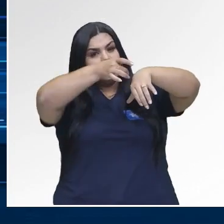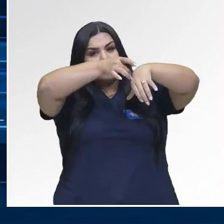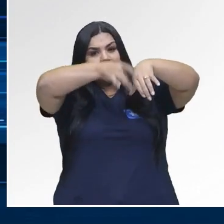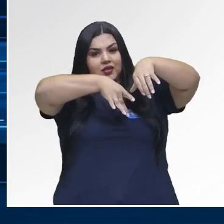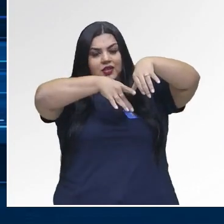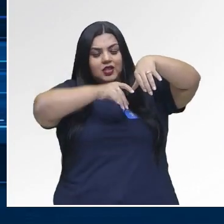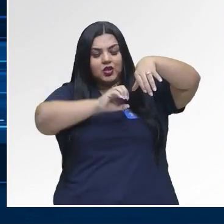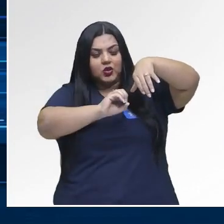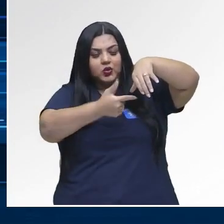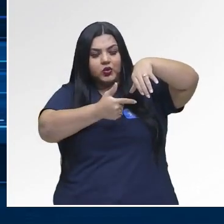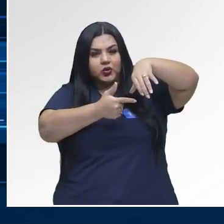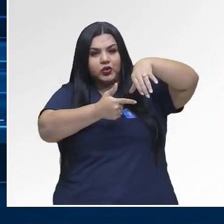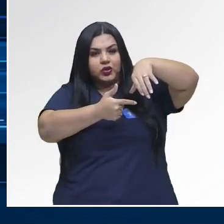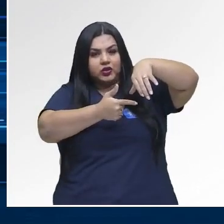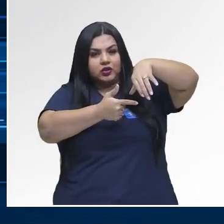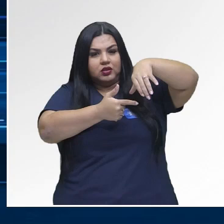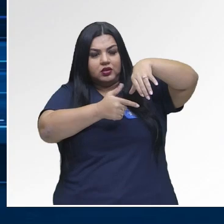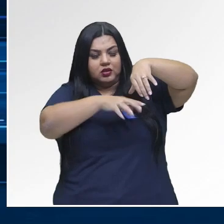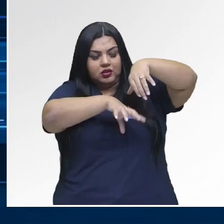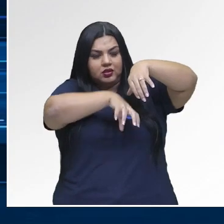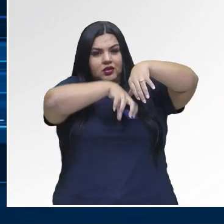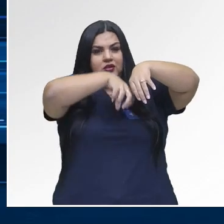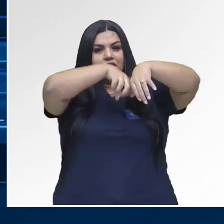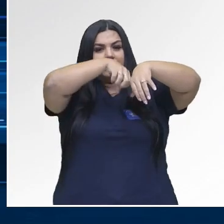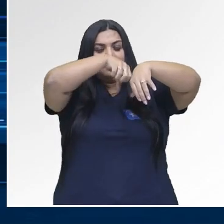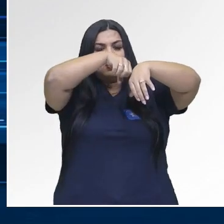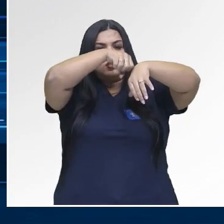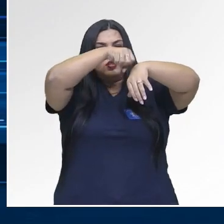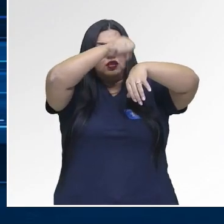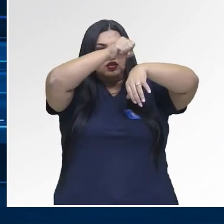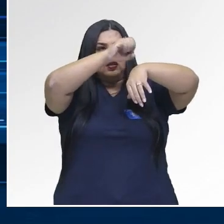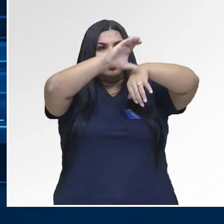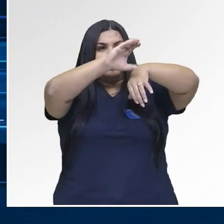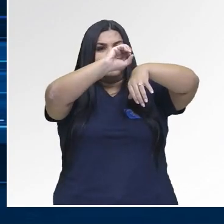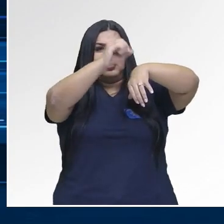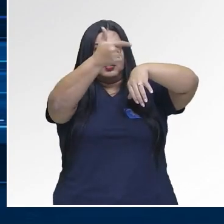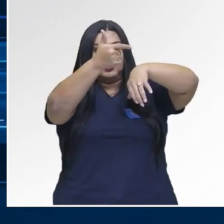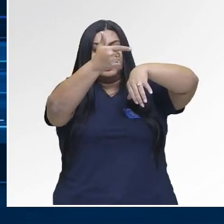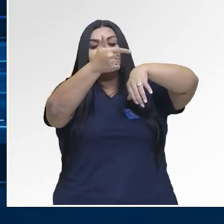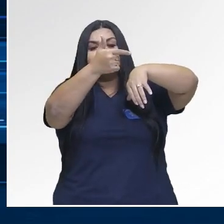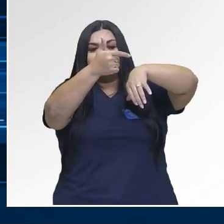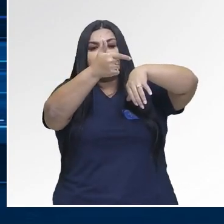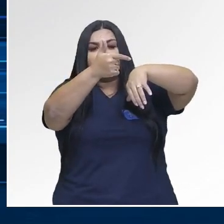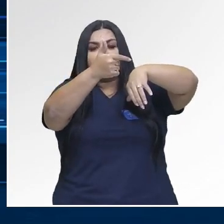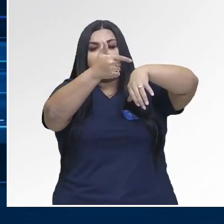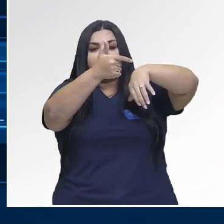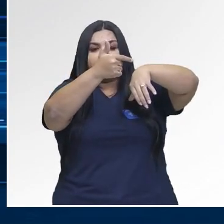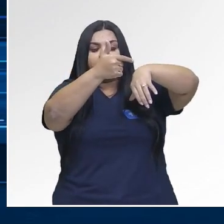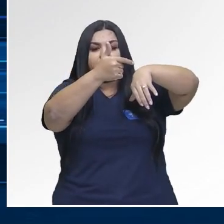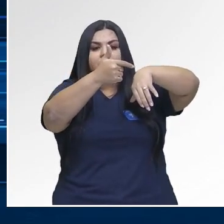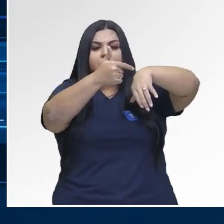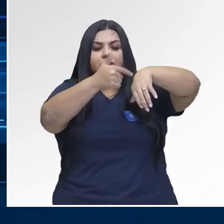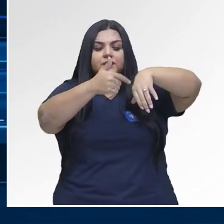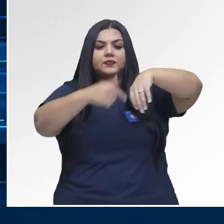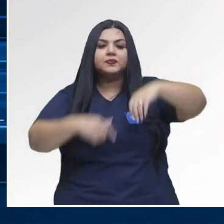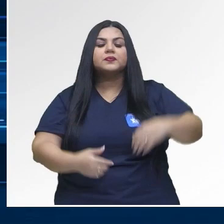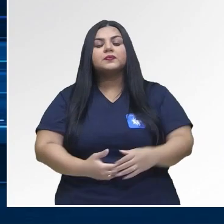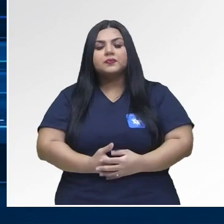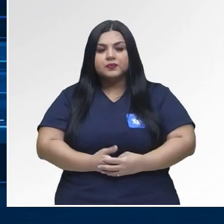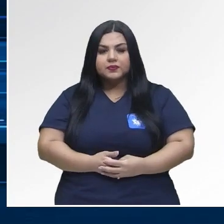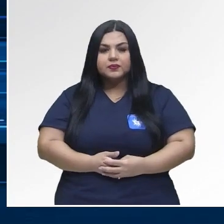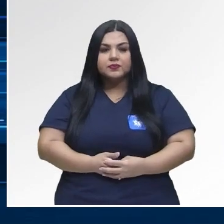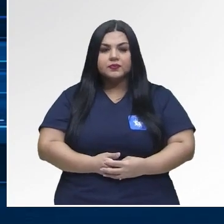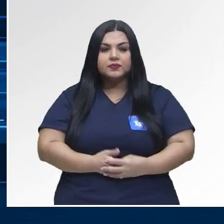não perde a viagem, né? Ela já traz o oxigênio, ou deixa o oxigênio e tira o gás carbônico das células